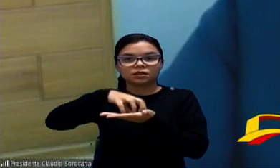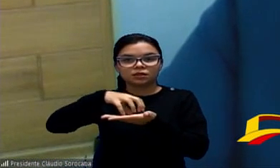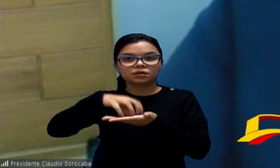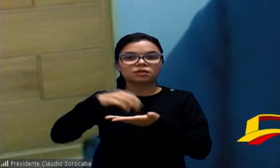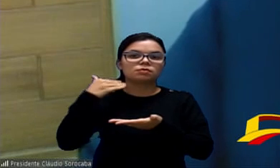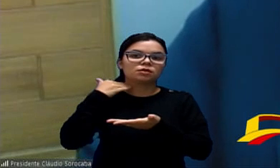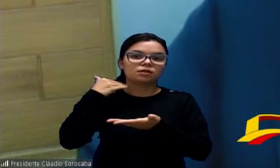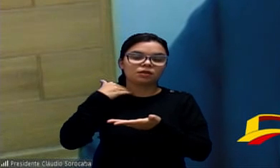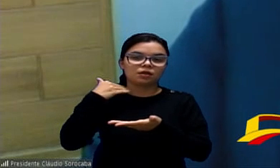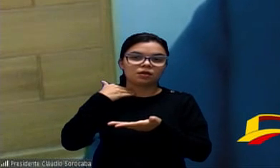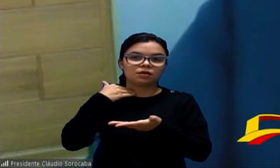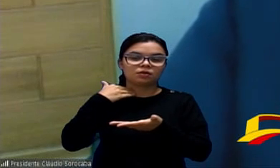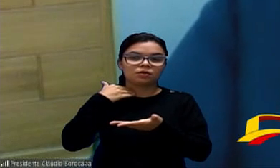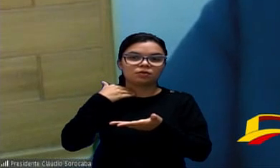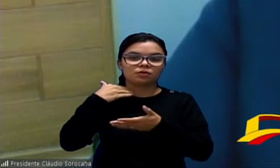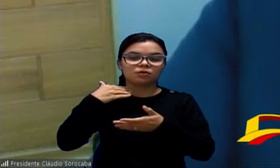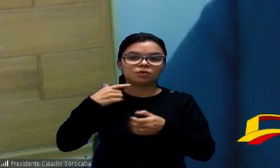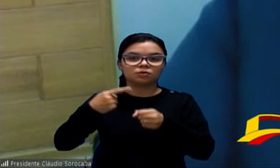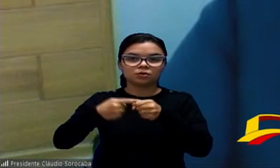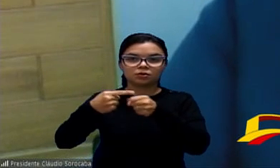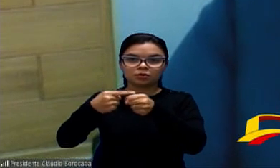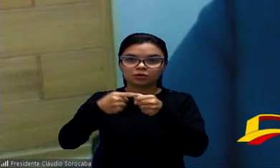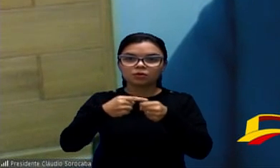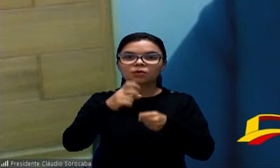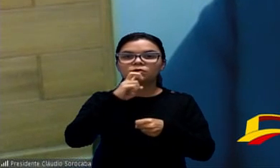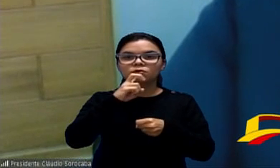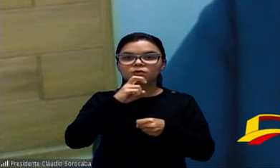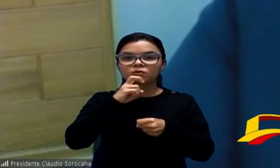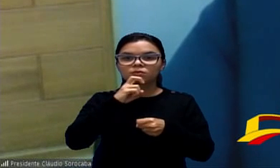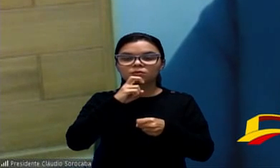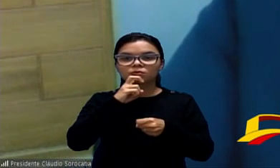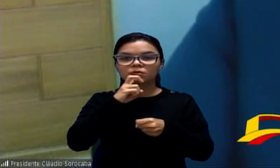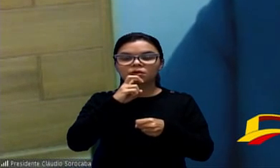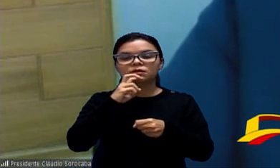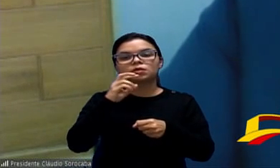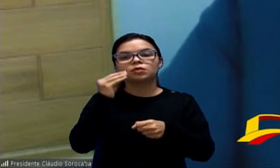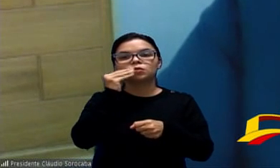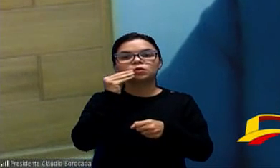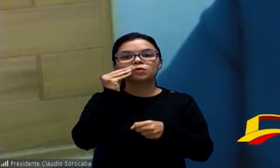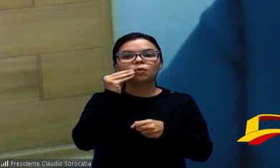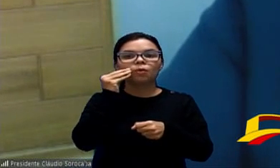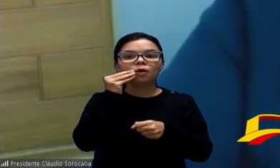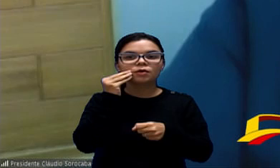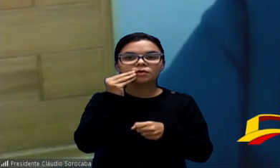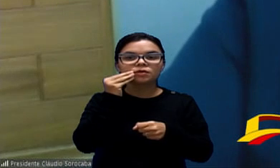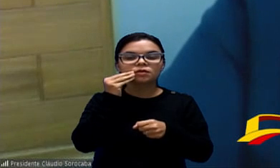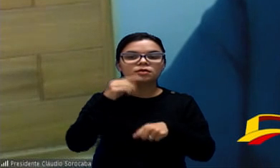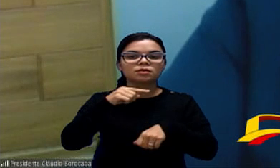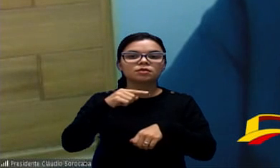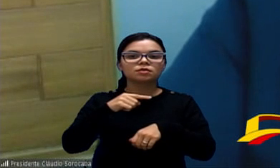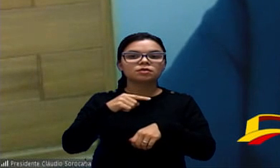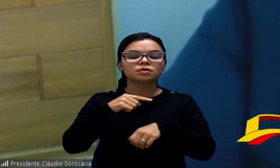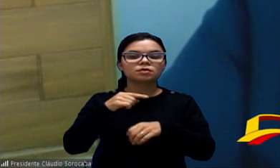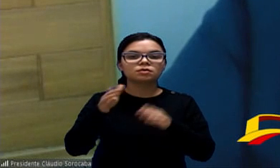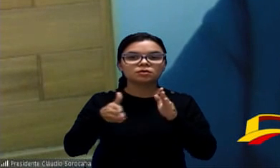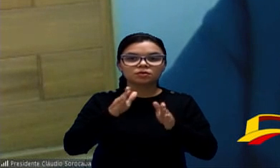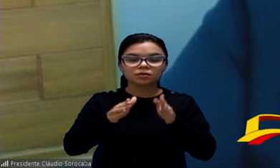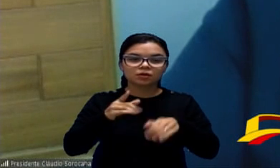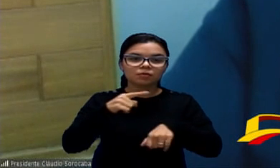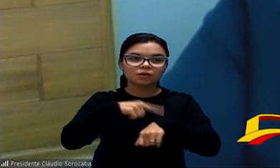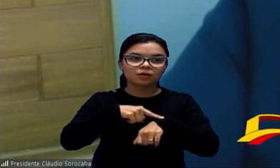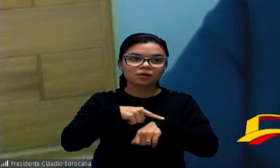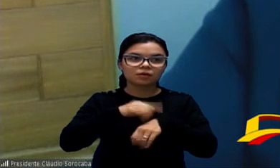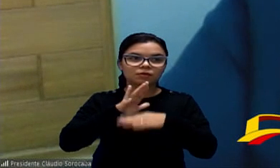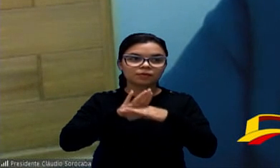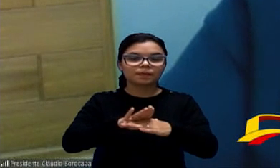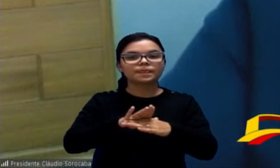prestarem aos seus usuários atendimento em tempo razoável e da outras providências. Qual o encaminhamento, Vossa